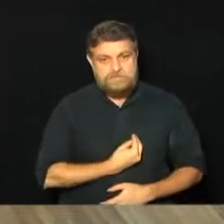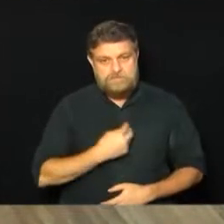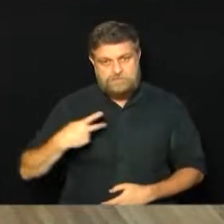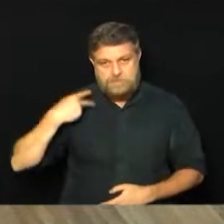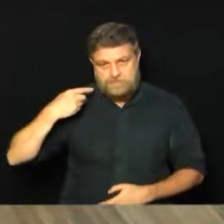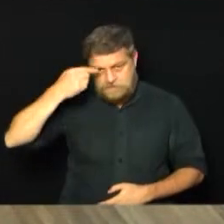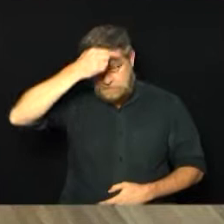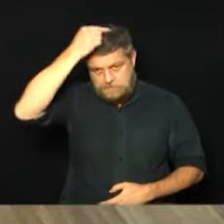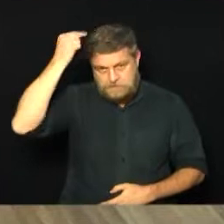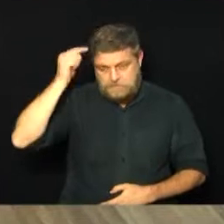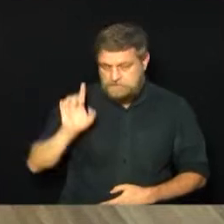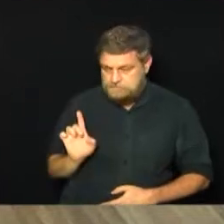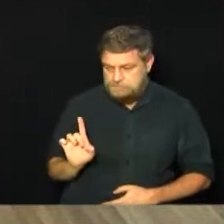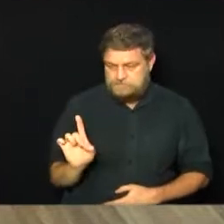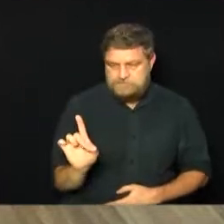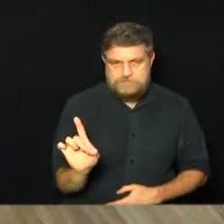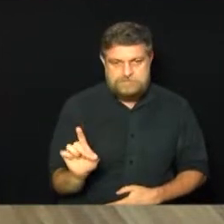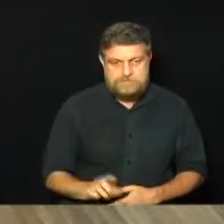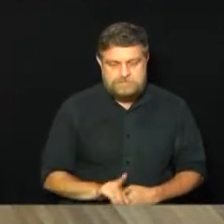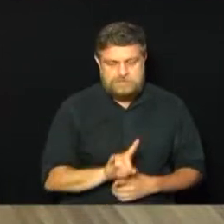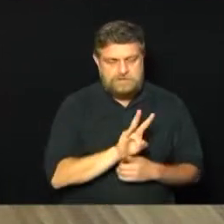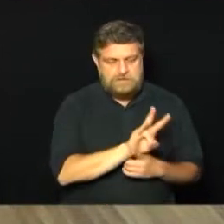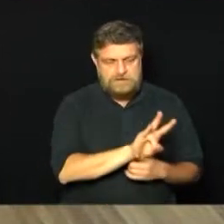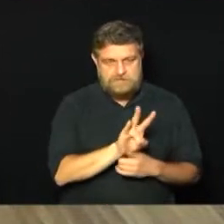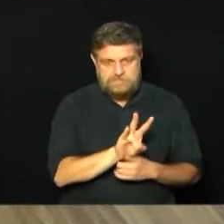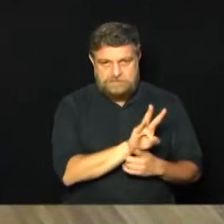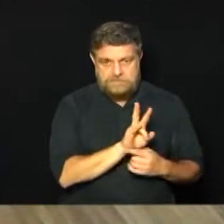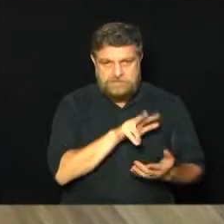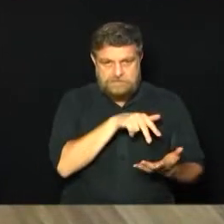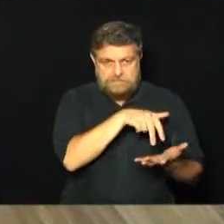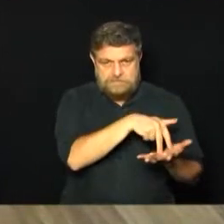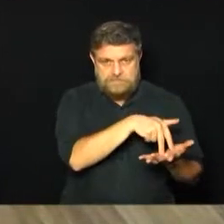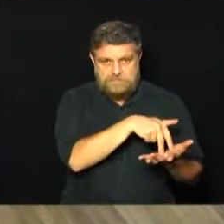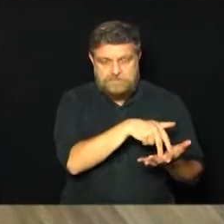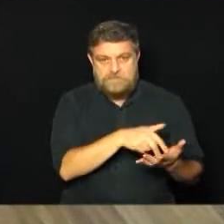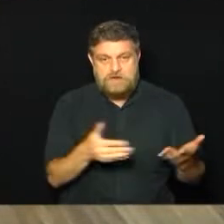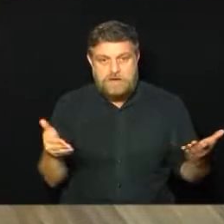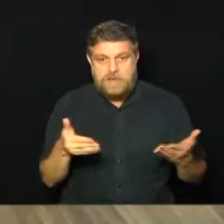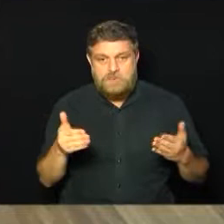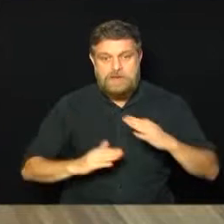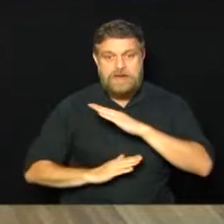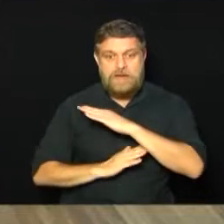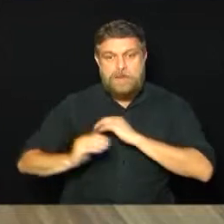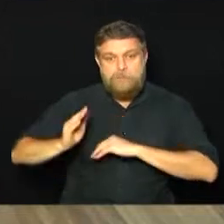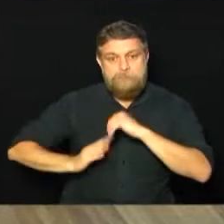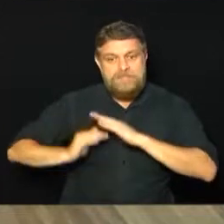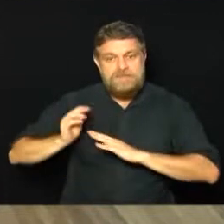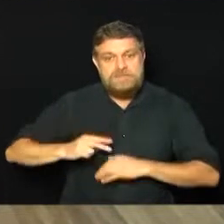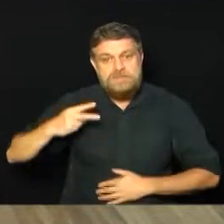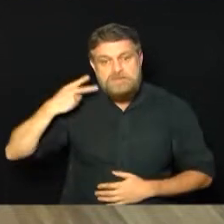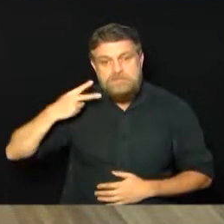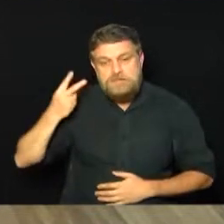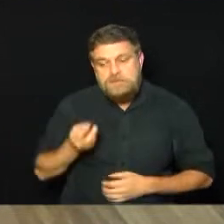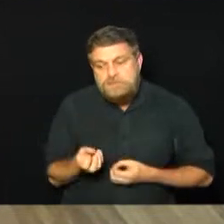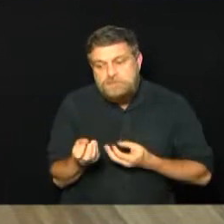aqui nos nossos estúdios e a Viviane Novaes também retornou, porque agora é hora das notícias do Legislativo e a gente vai fazer